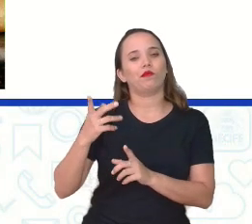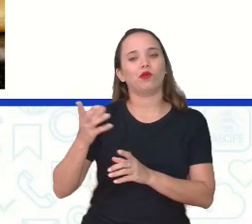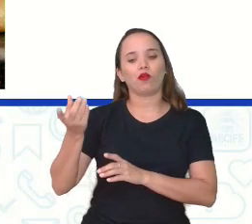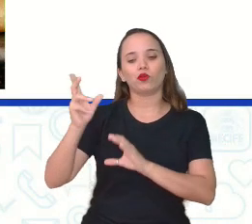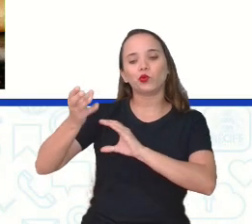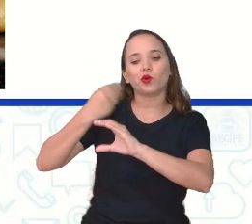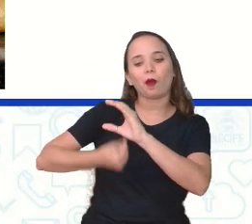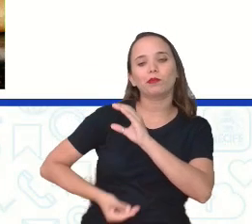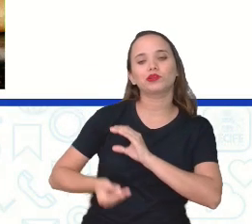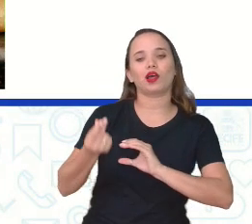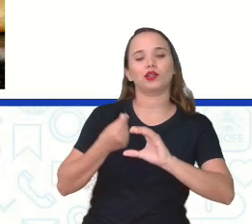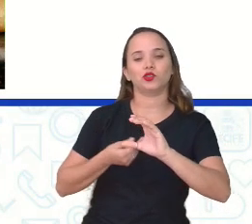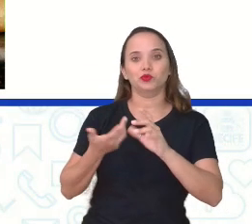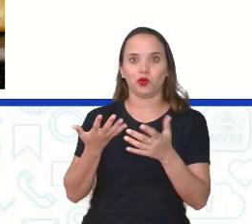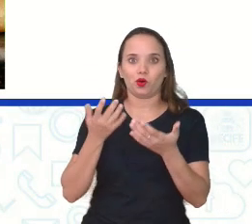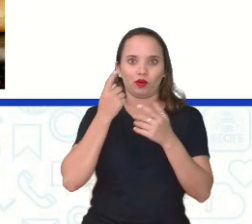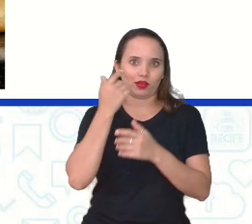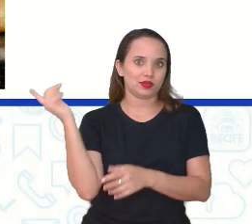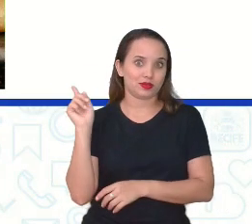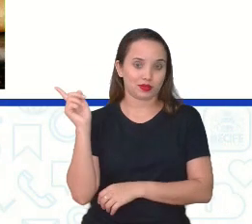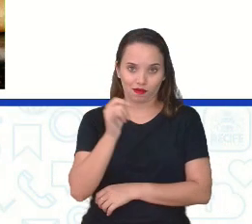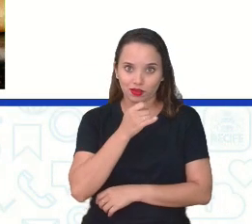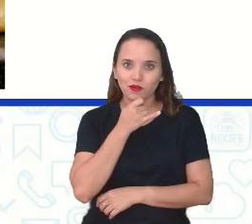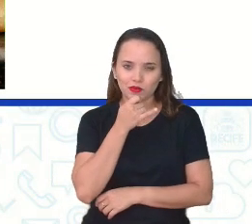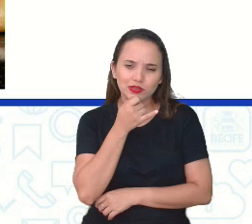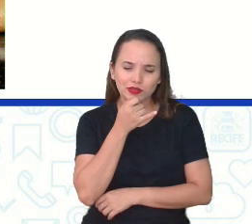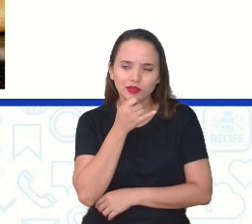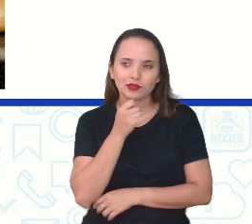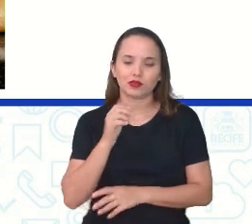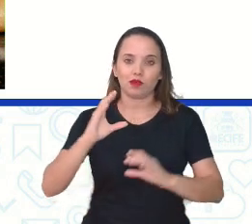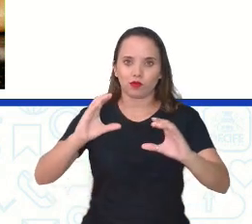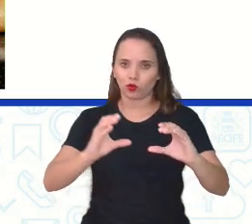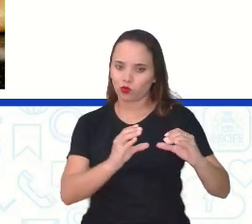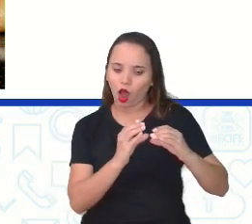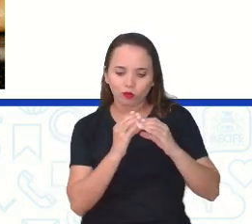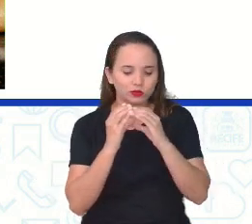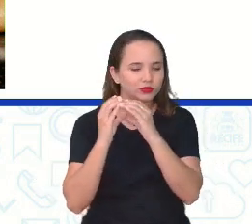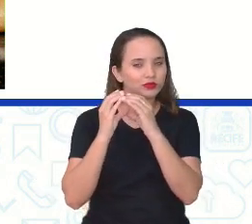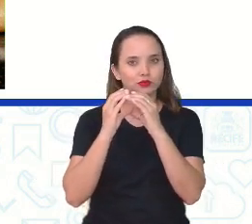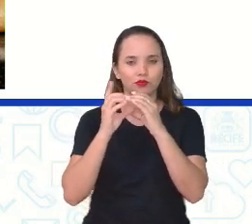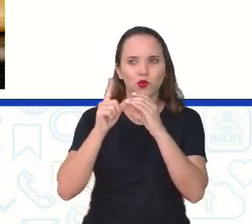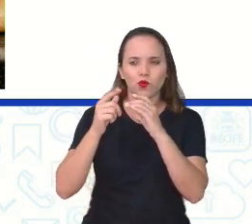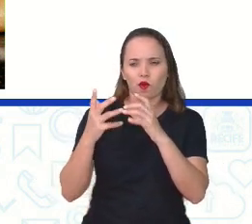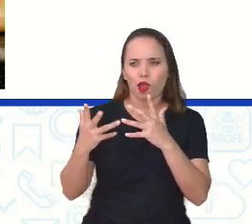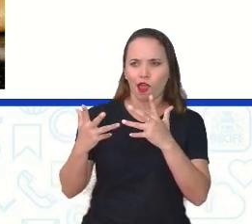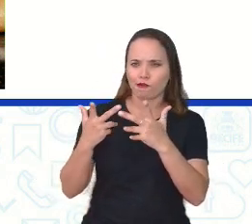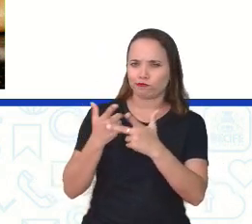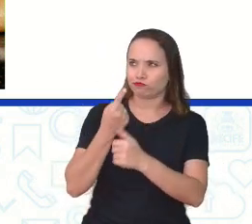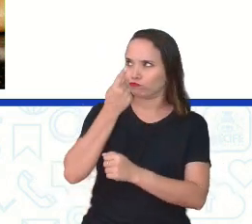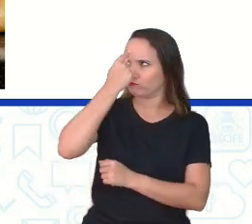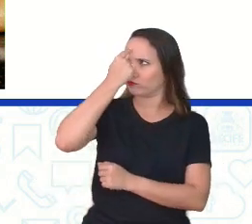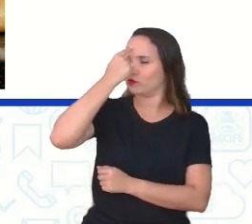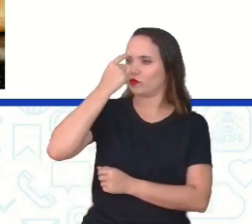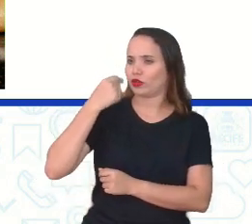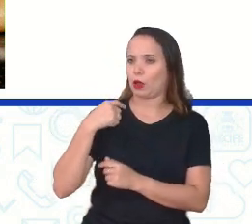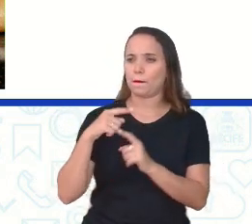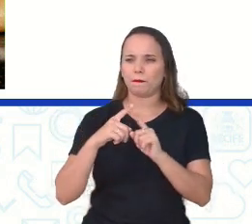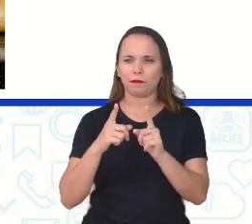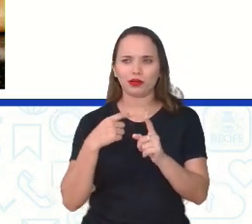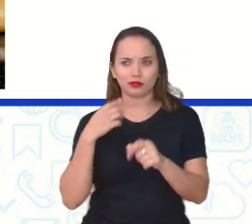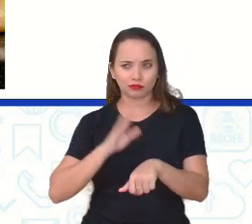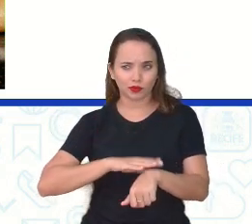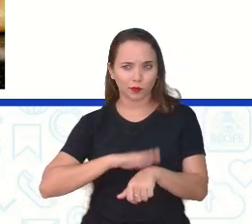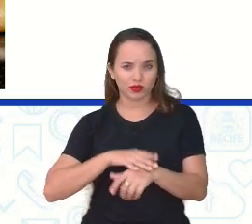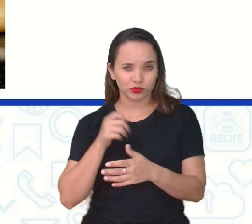É exatamente essa propaganda desse hambúrguer ideal, não é? Será que quando a gente compra um hambúrguer, ele vai vir